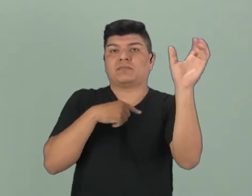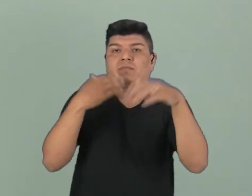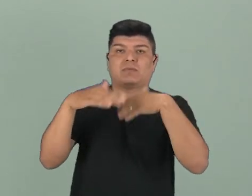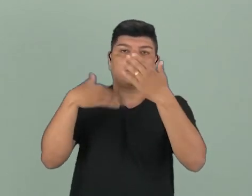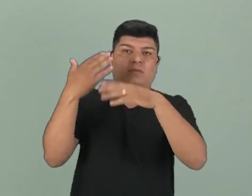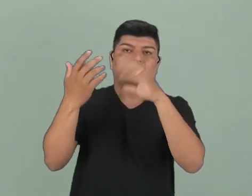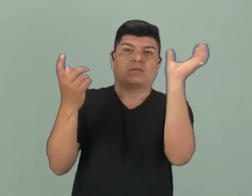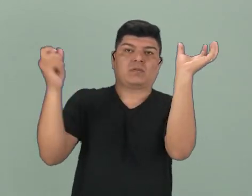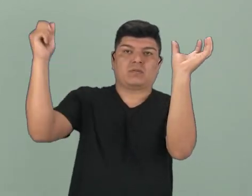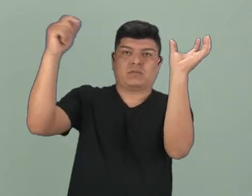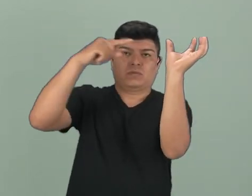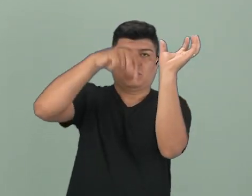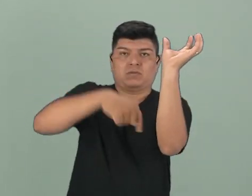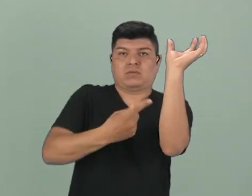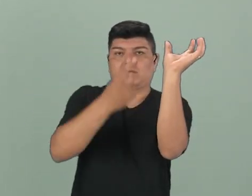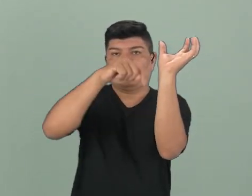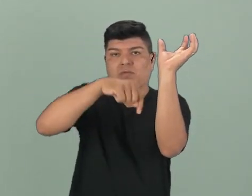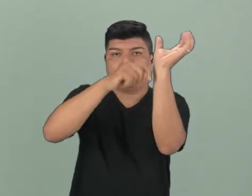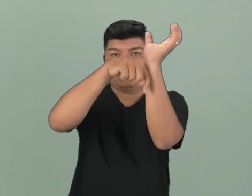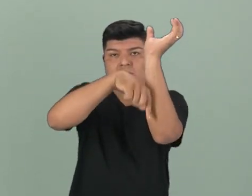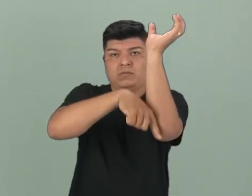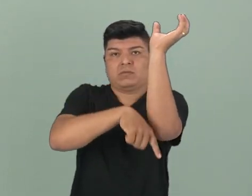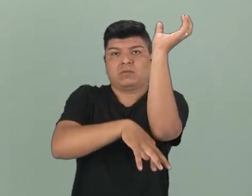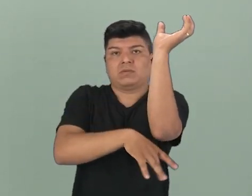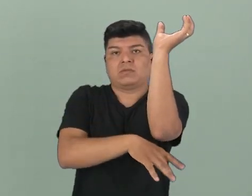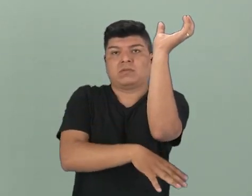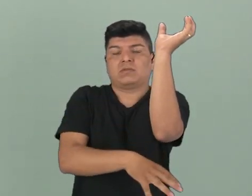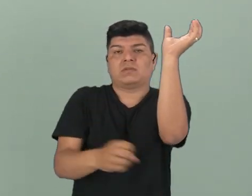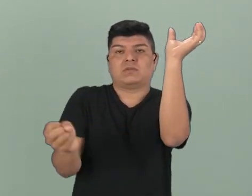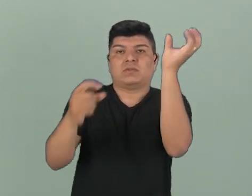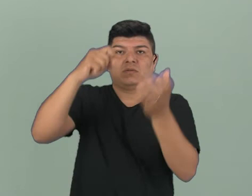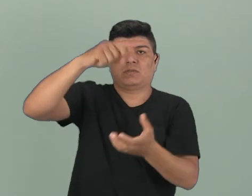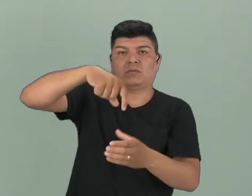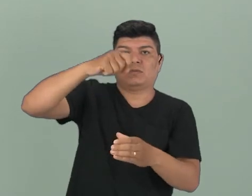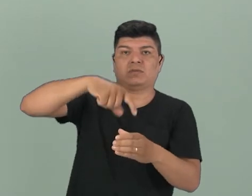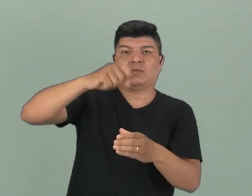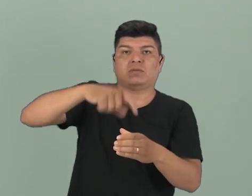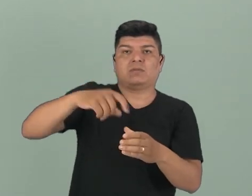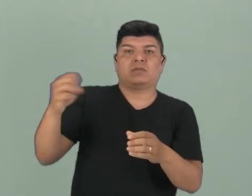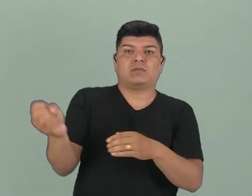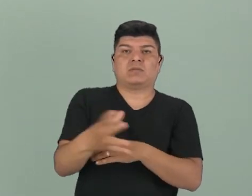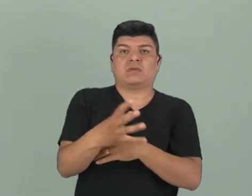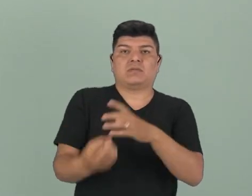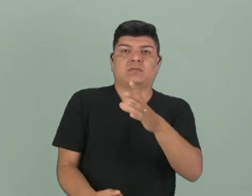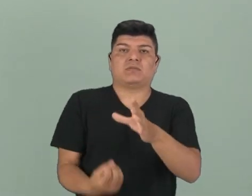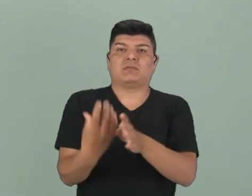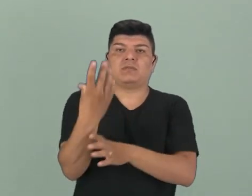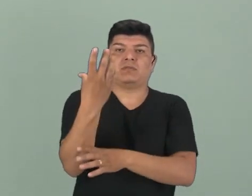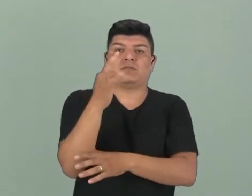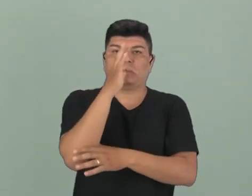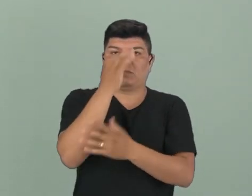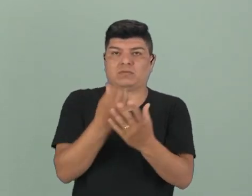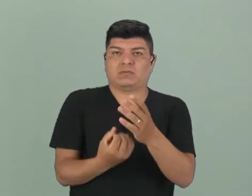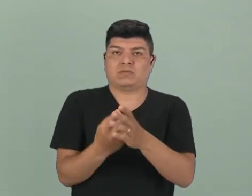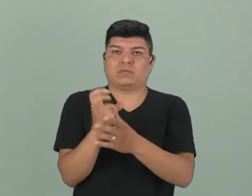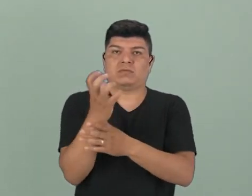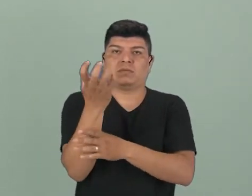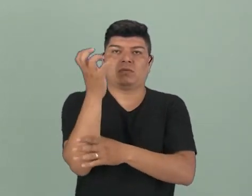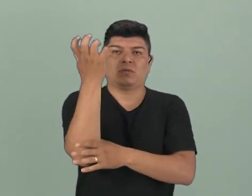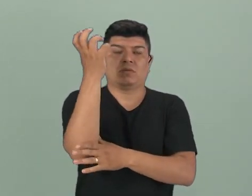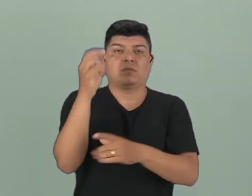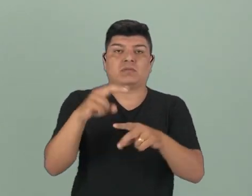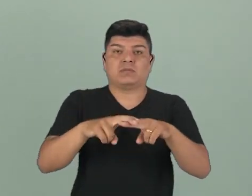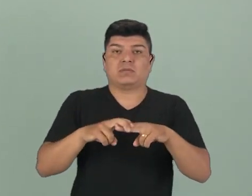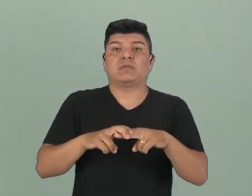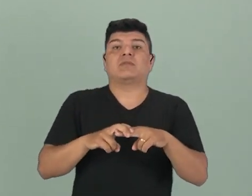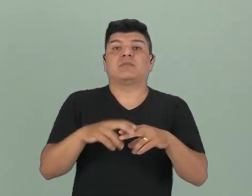processo da fotossíntese e aí entra no solo, essas novas sementes, dá origem a um novo vegetal, né? E aí essa